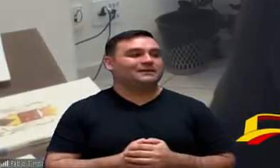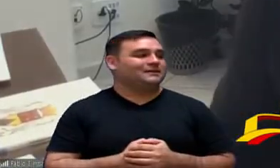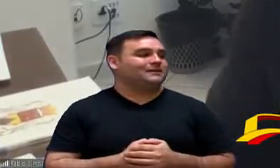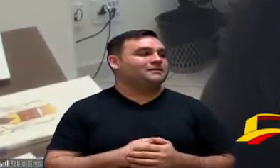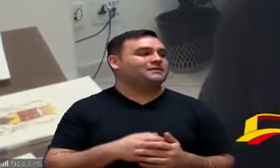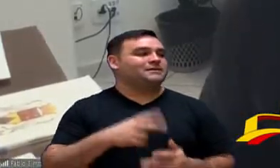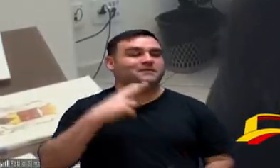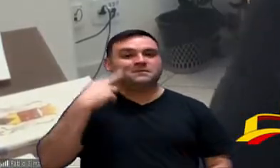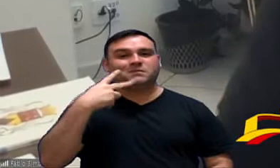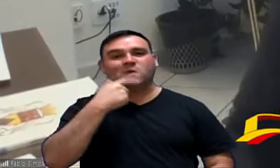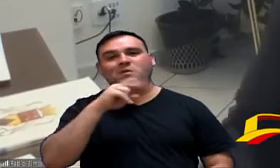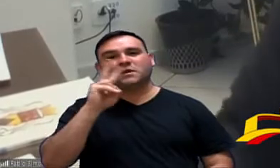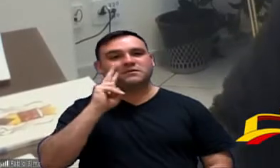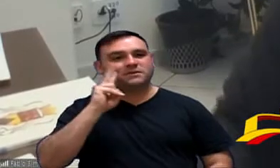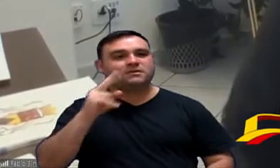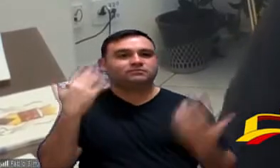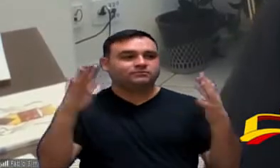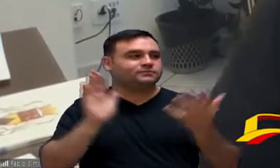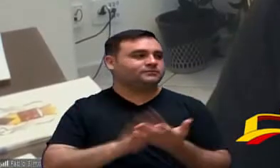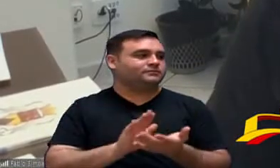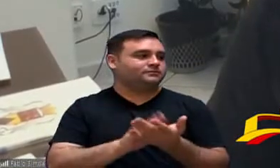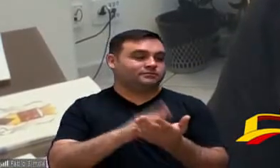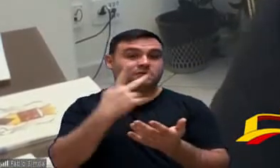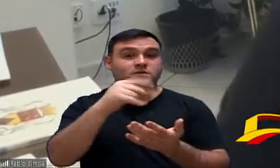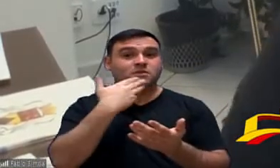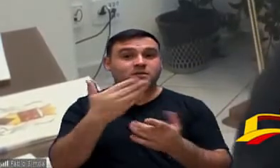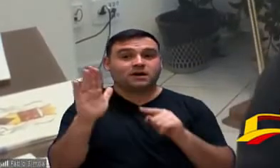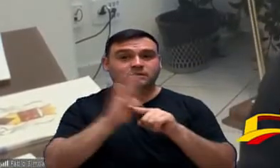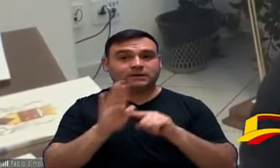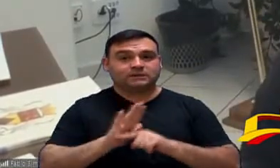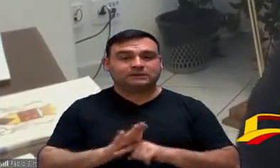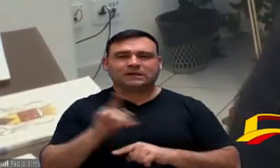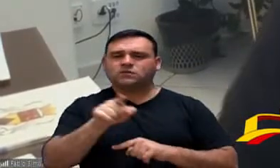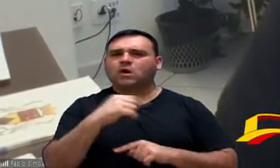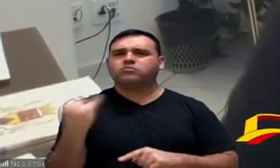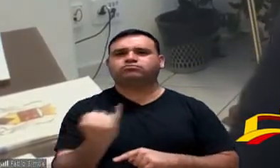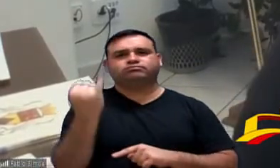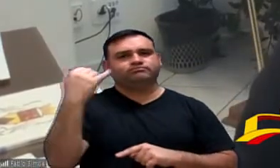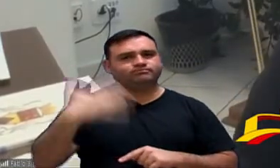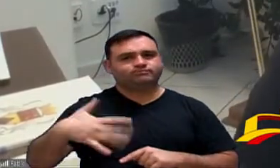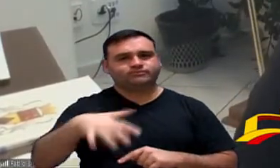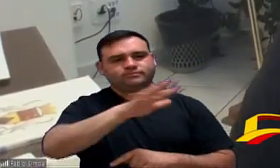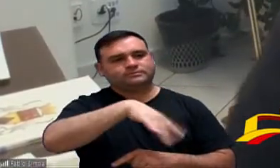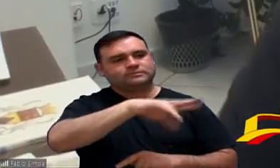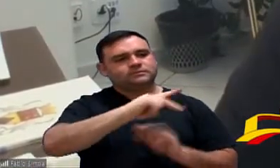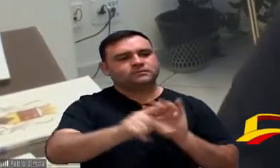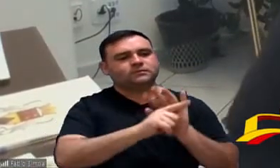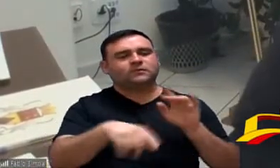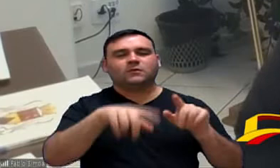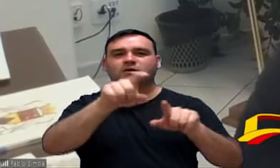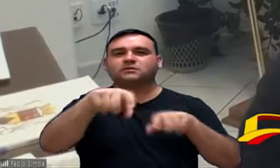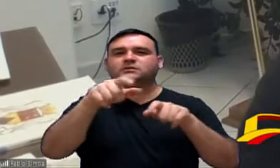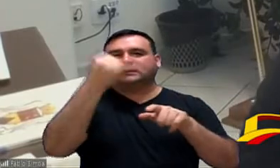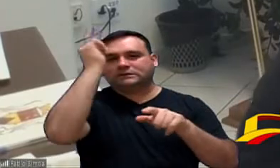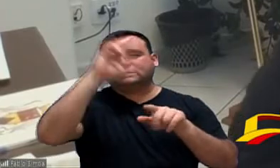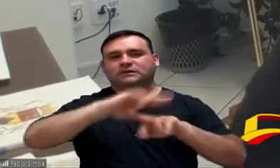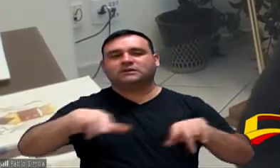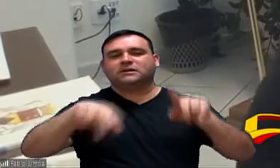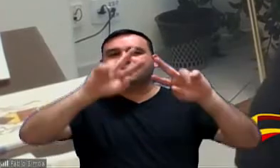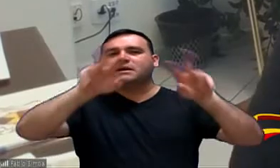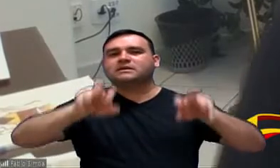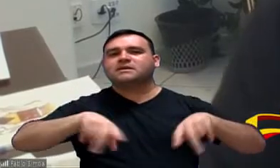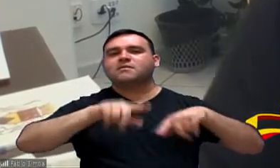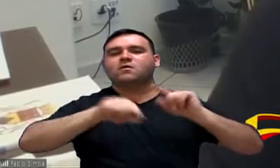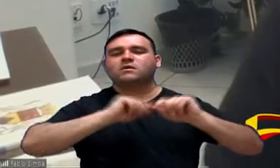Nobre vereador Vitão, parabenizo você por esse requerimento de extrema importância para as áreas rurais, como as questões não